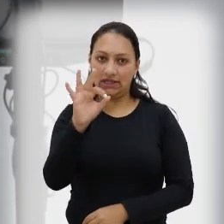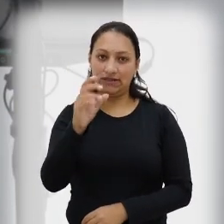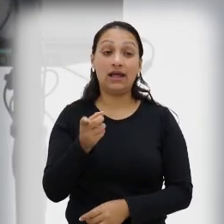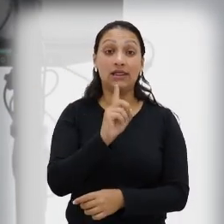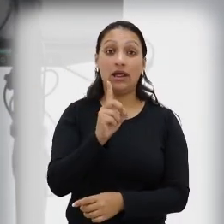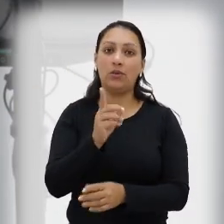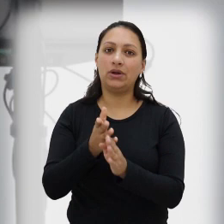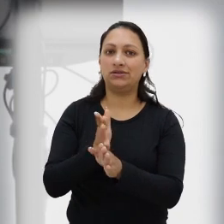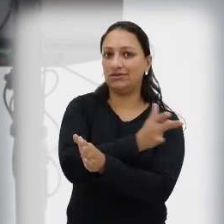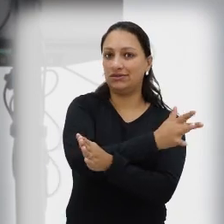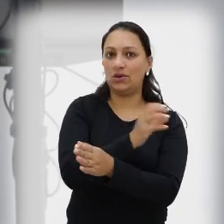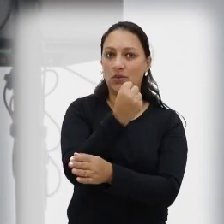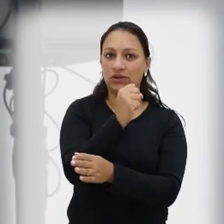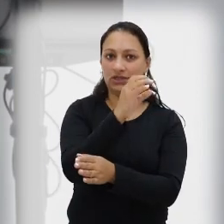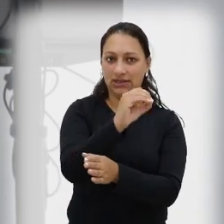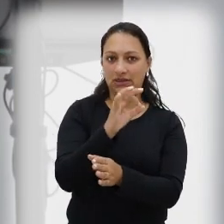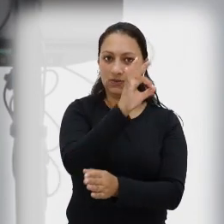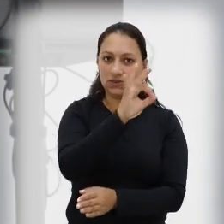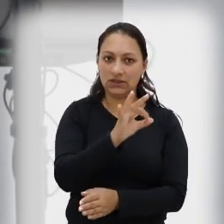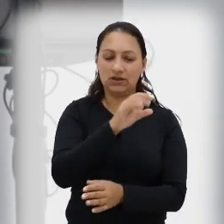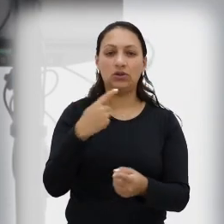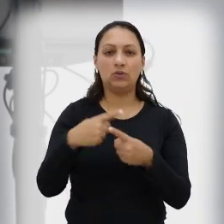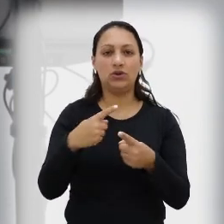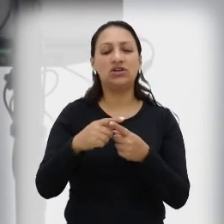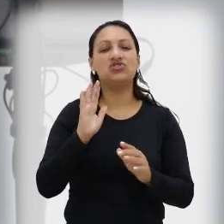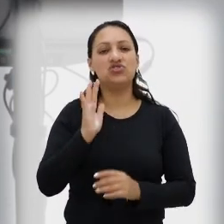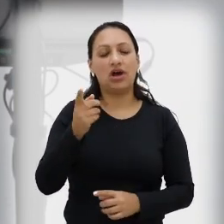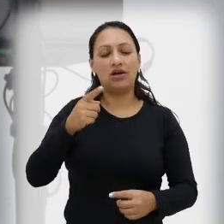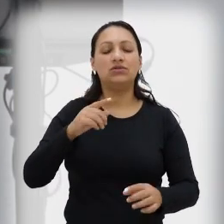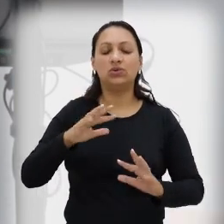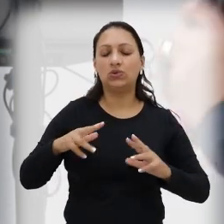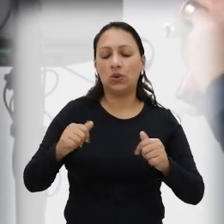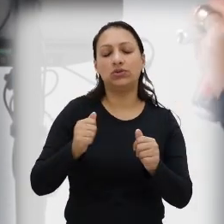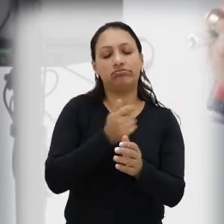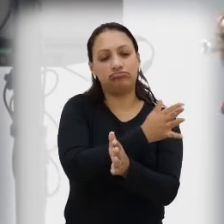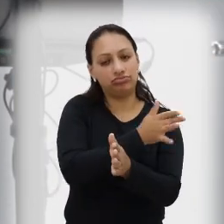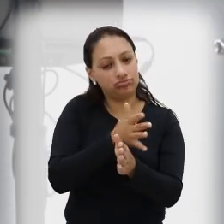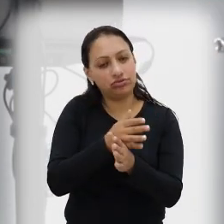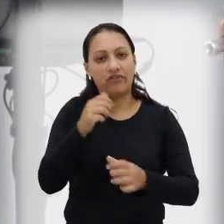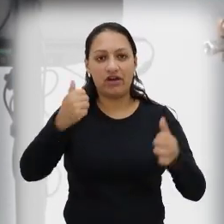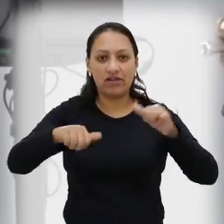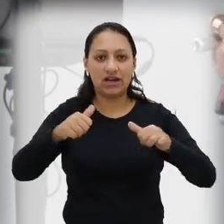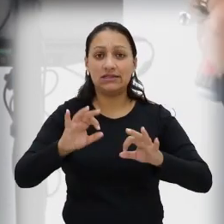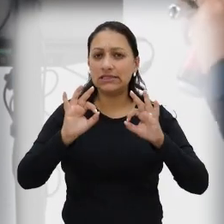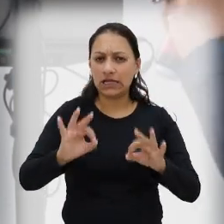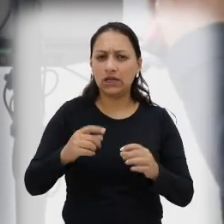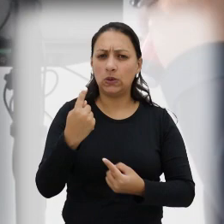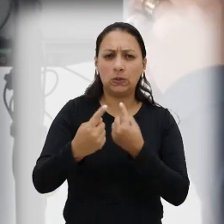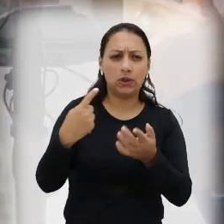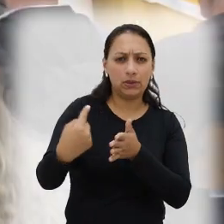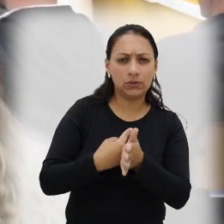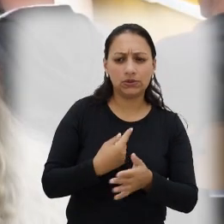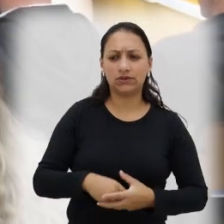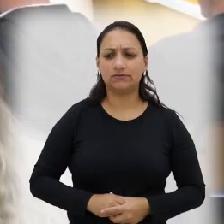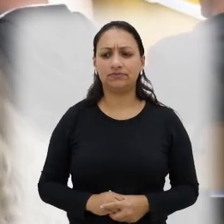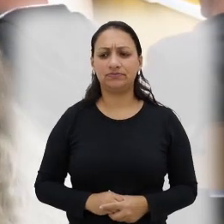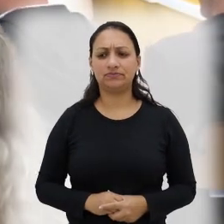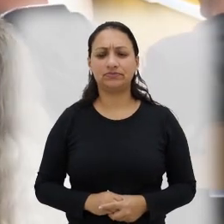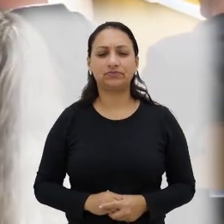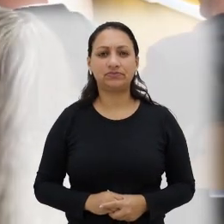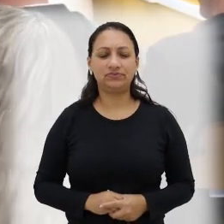pelos 80%, porque o 80% vai ser avaliado durante todo o ciclo. Certo, gente? Mais alguma pergunta? Lembraram das próximas